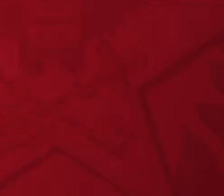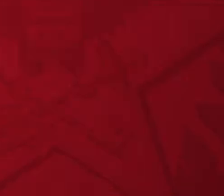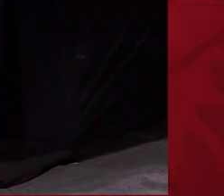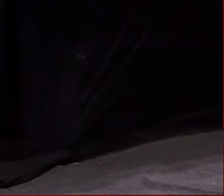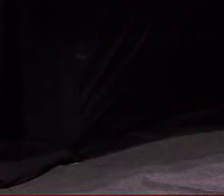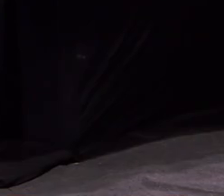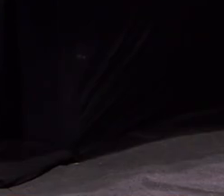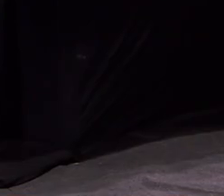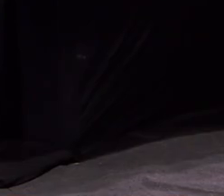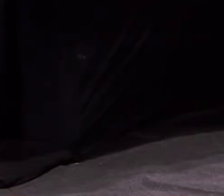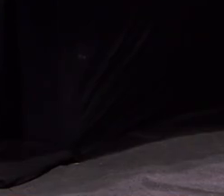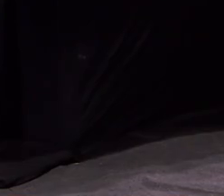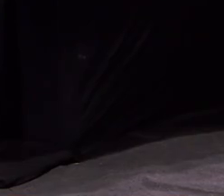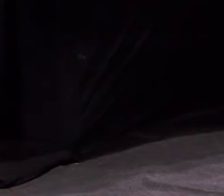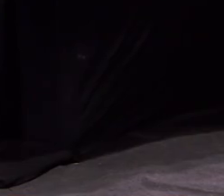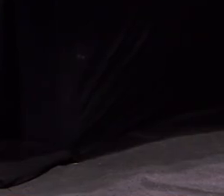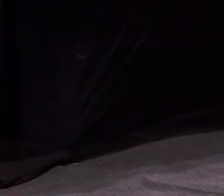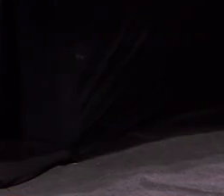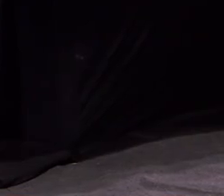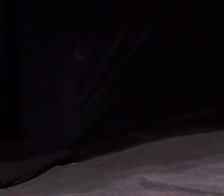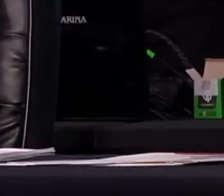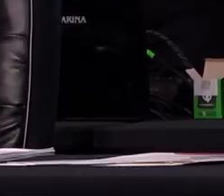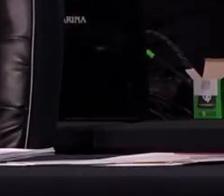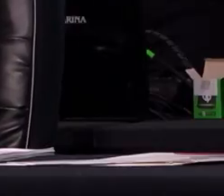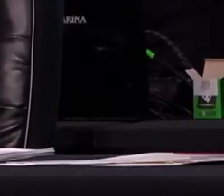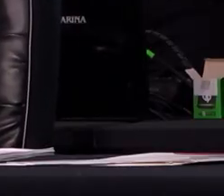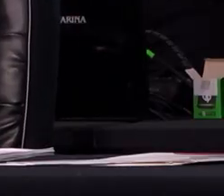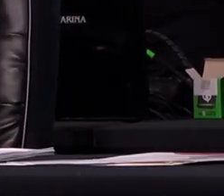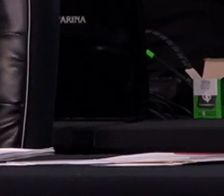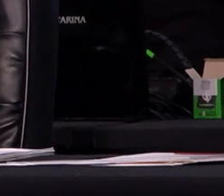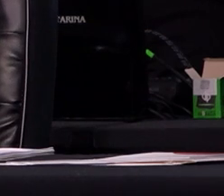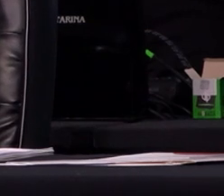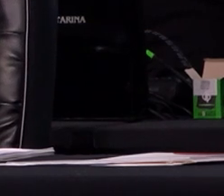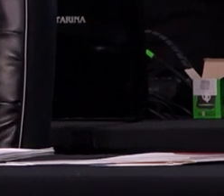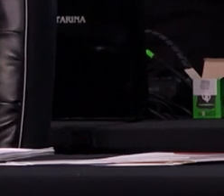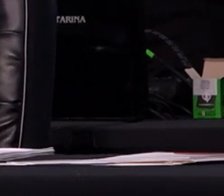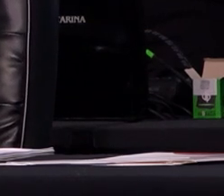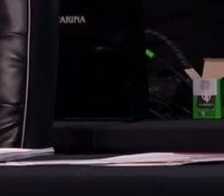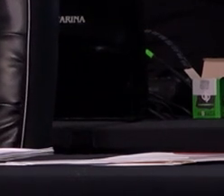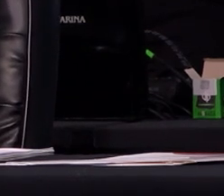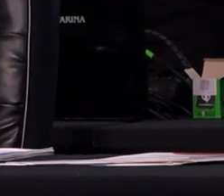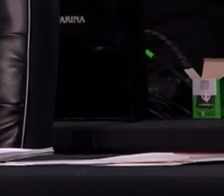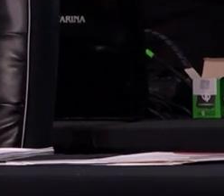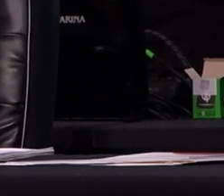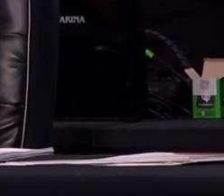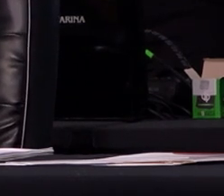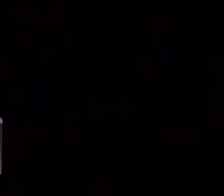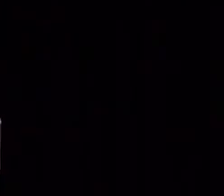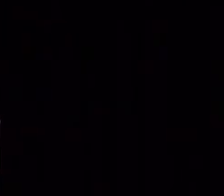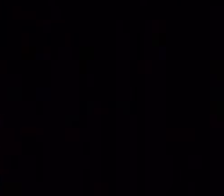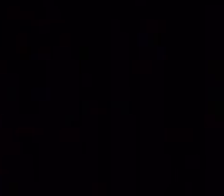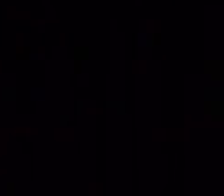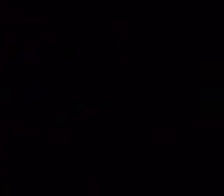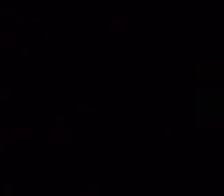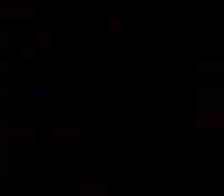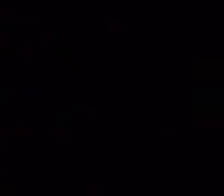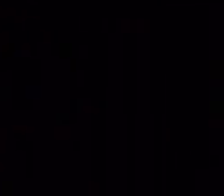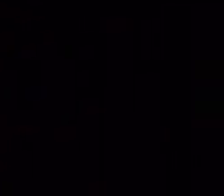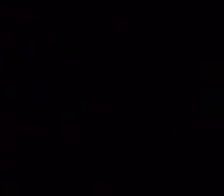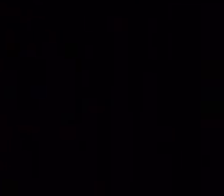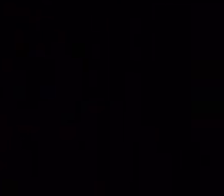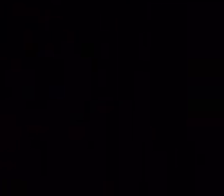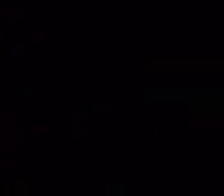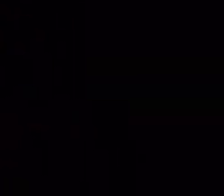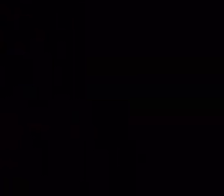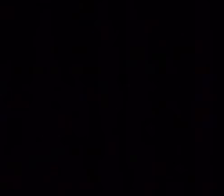abelhas. Vários parlamentares também destacaram a importância da presença da Assembleia Legislativa no sul do estado.